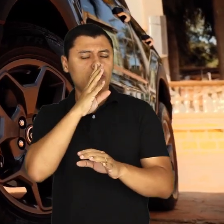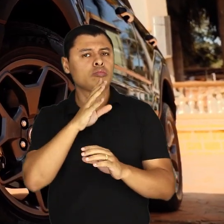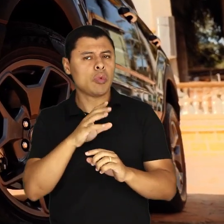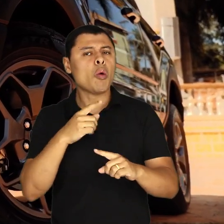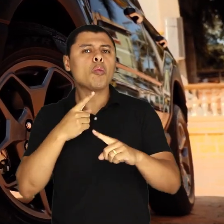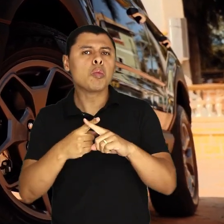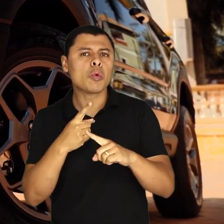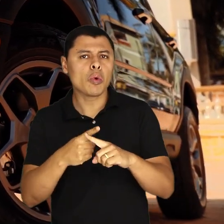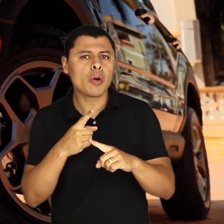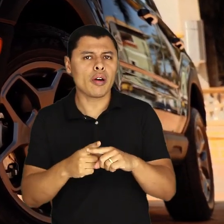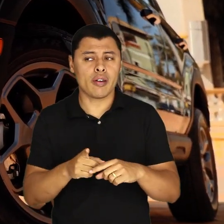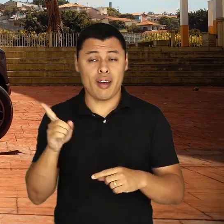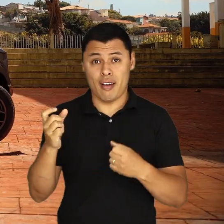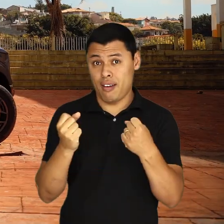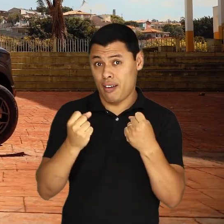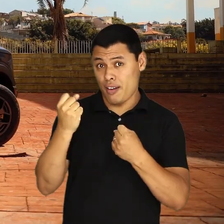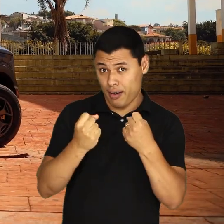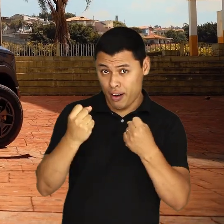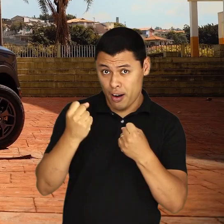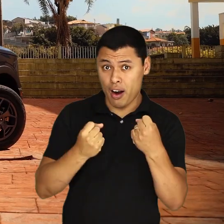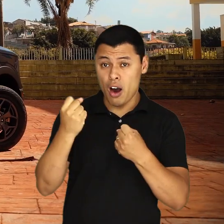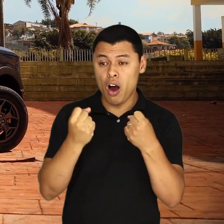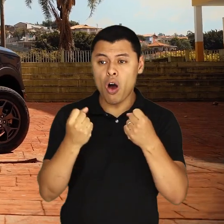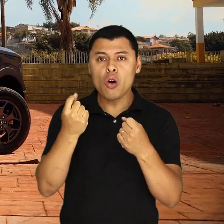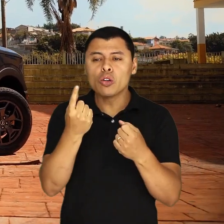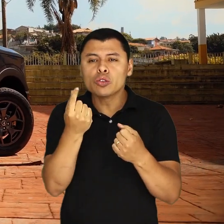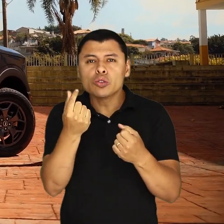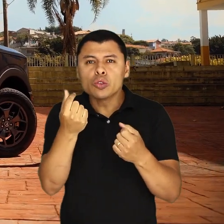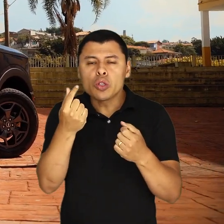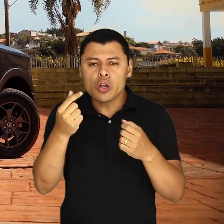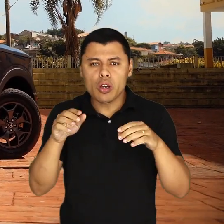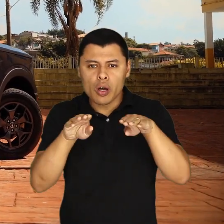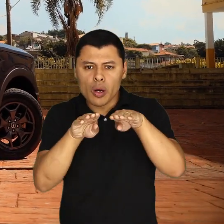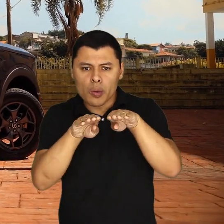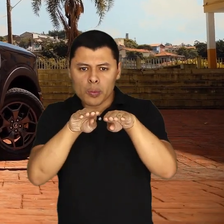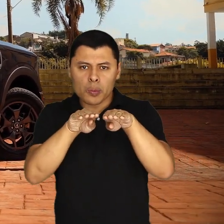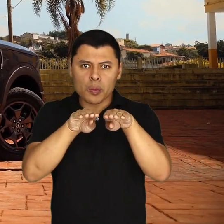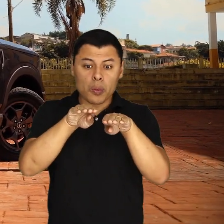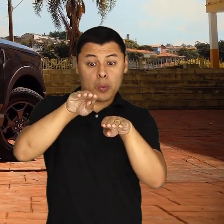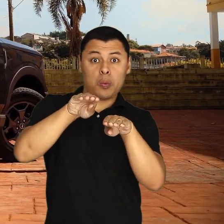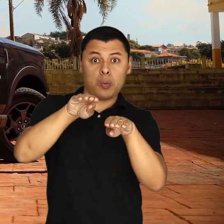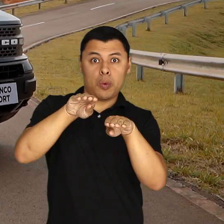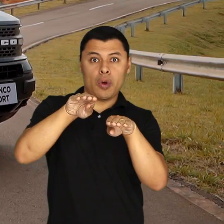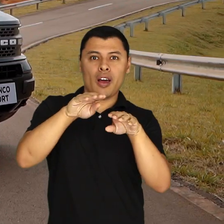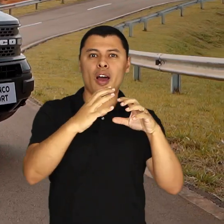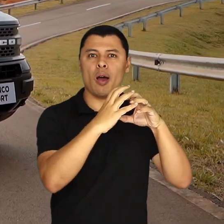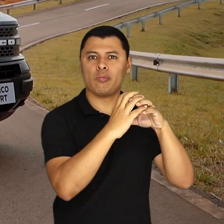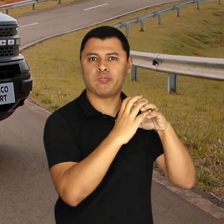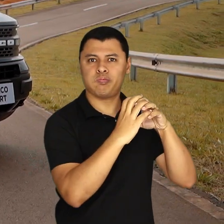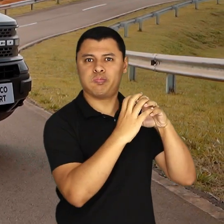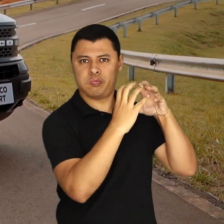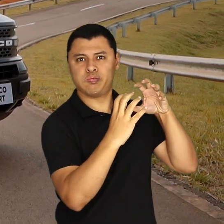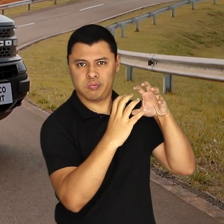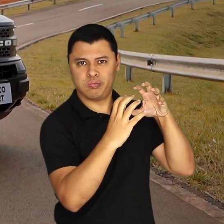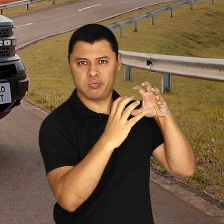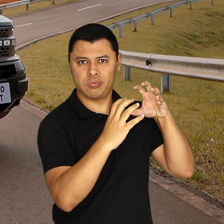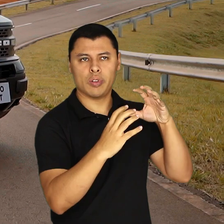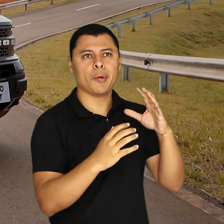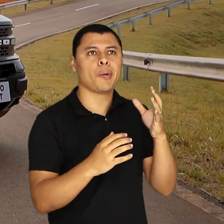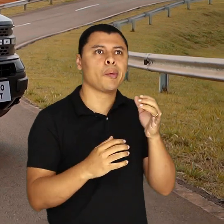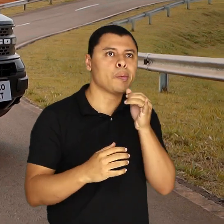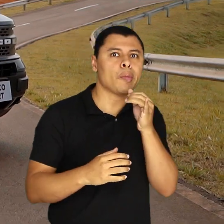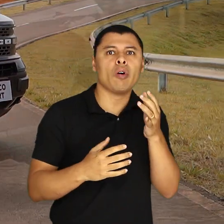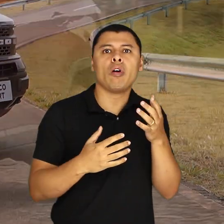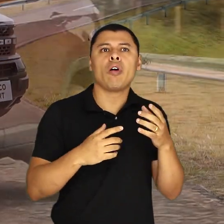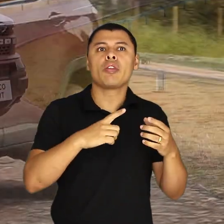bem interessante, que é o seguinte: esse produto ficou posicionado exatamente acima dos SUVs líderes de mercado da categoria